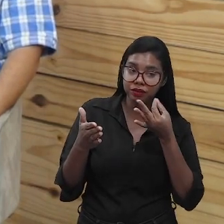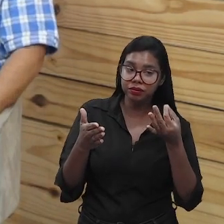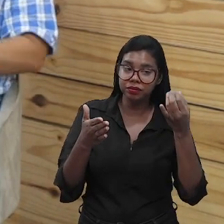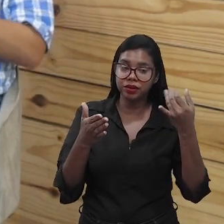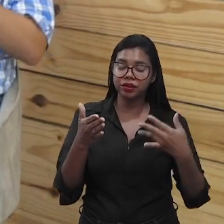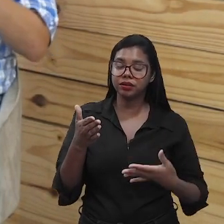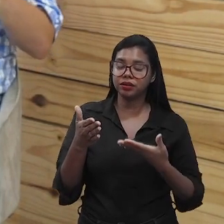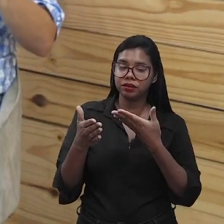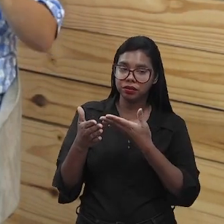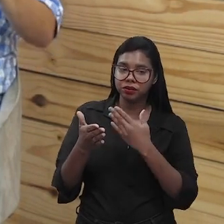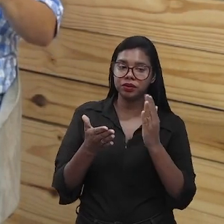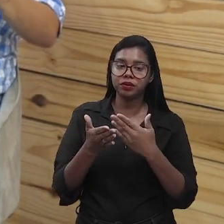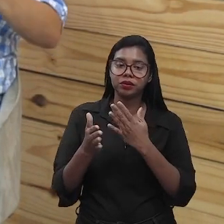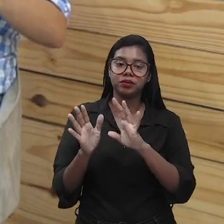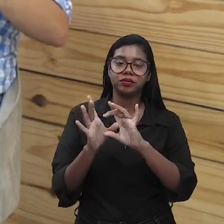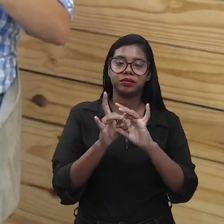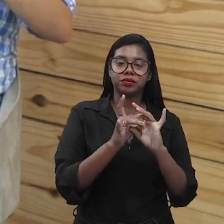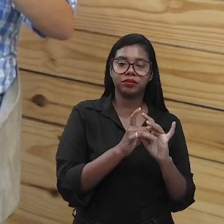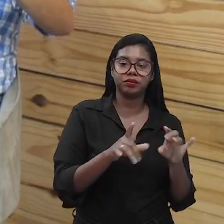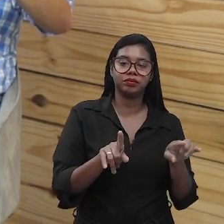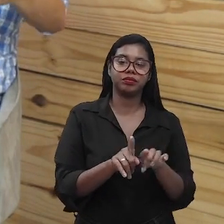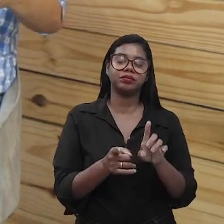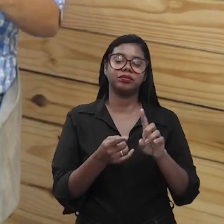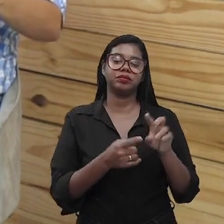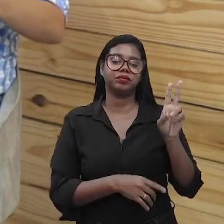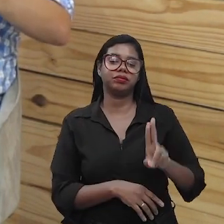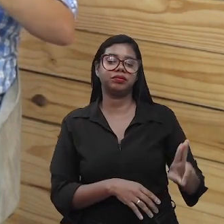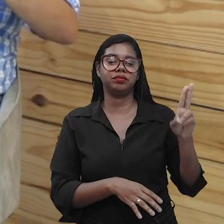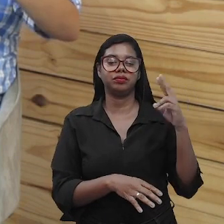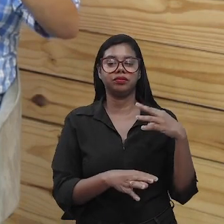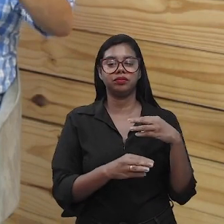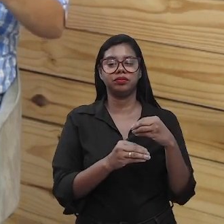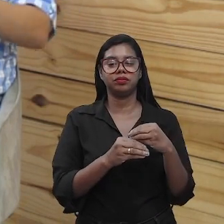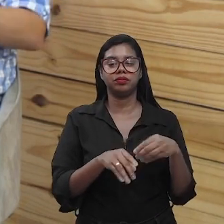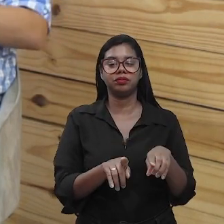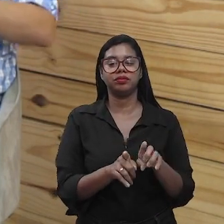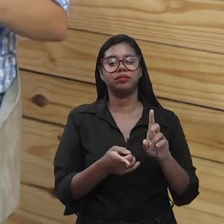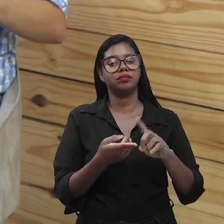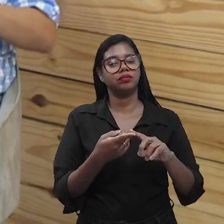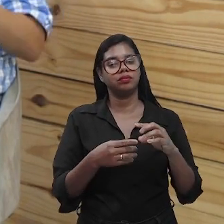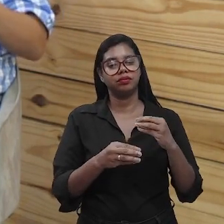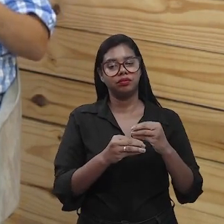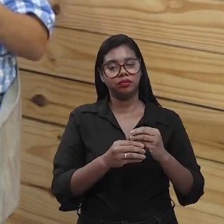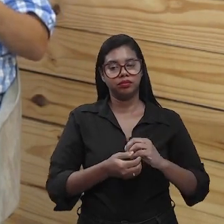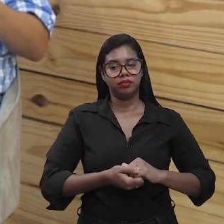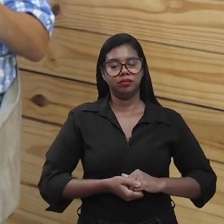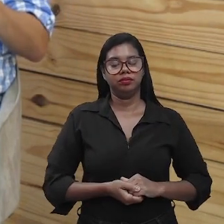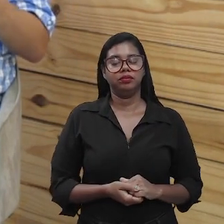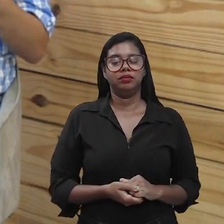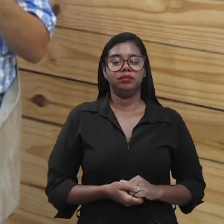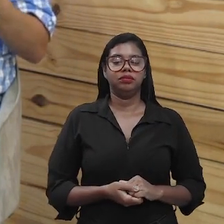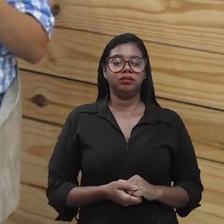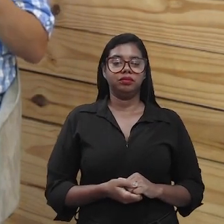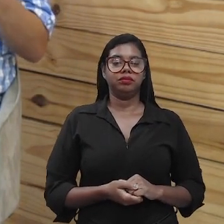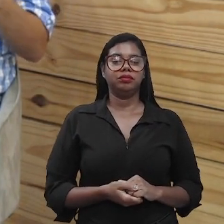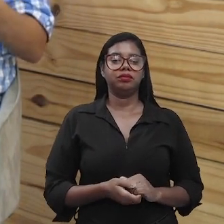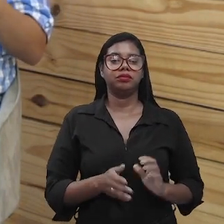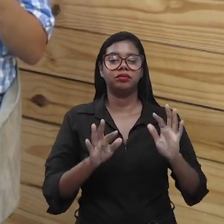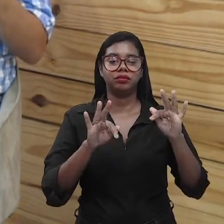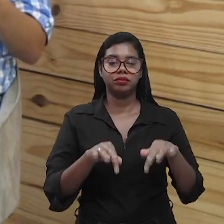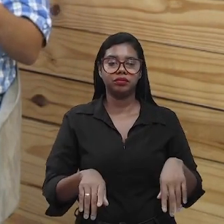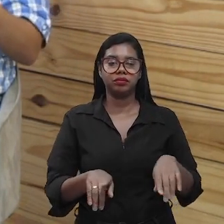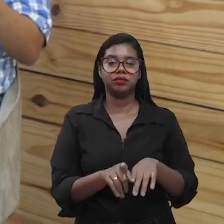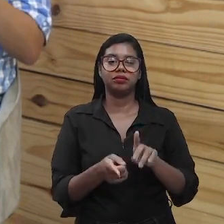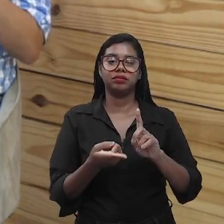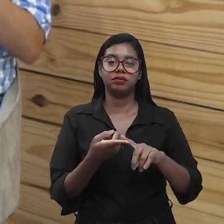conteúdo. Então, utilizar tudo o que é, de alguma forma, em torno do livro para engajar as pessoas. No final das contas, quando você está trabalhando com